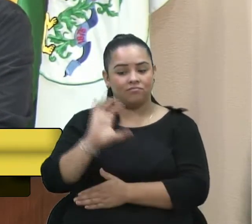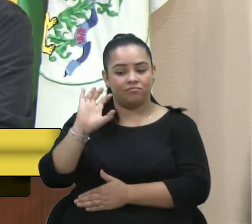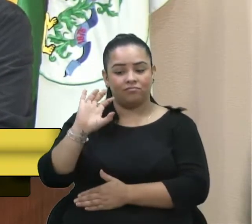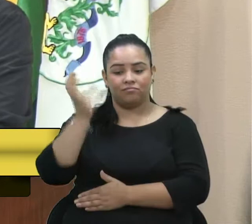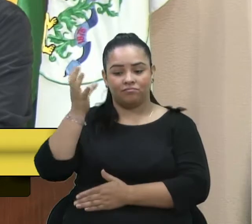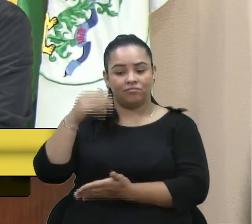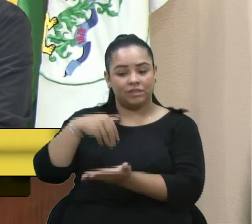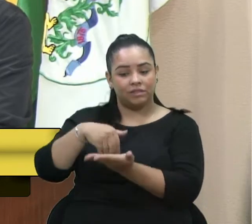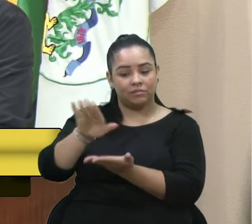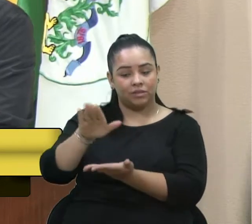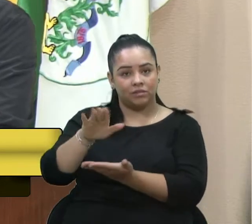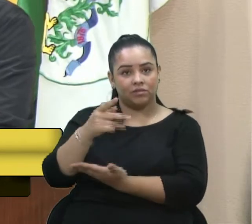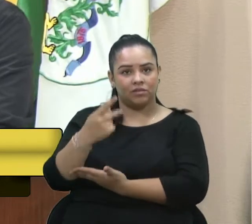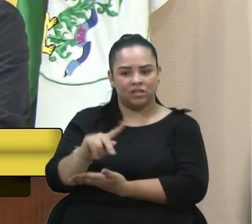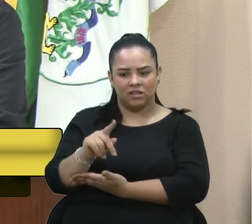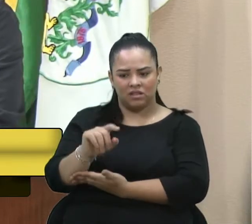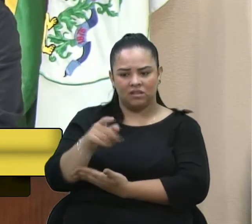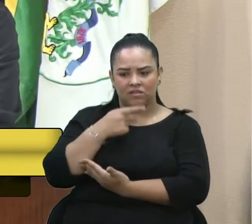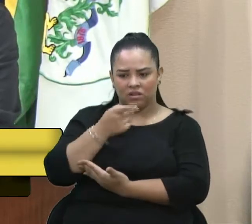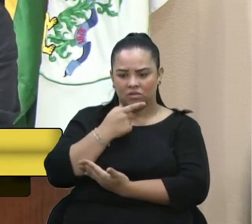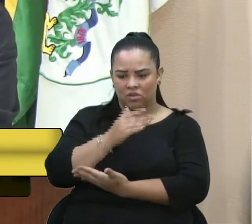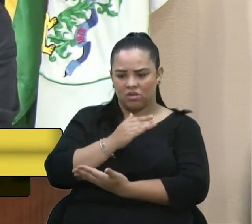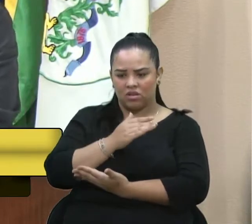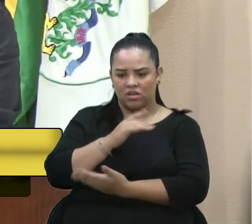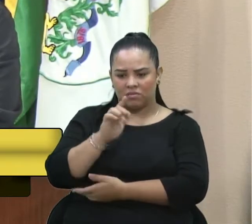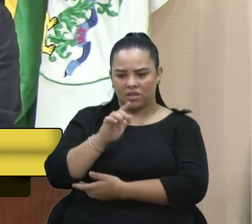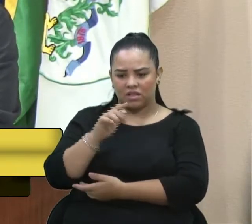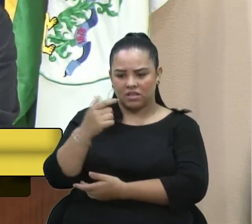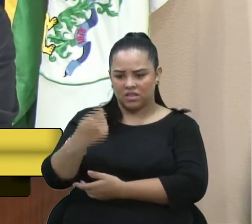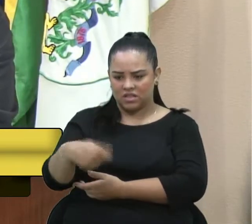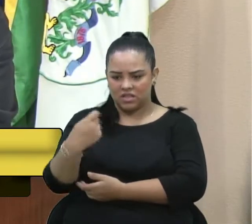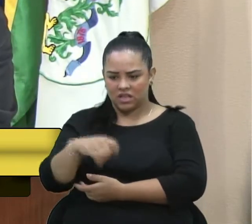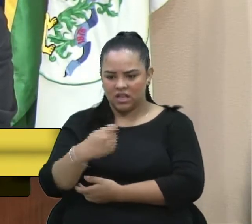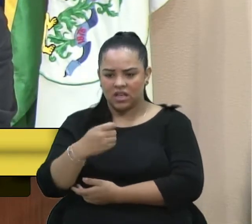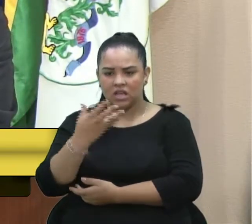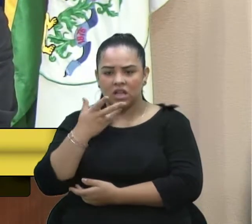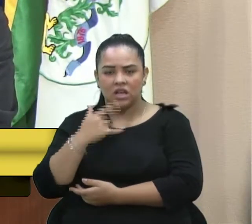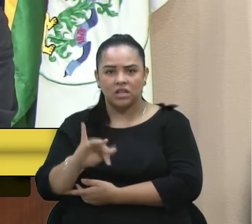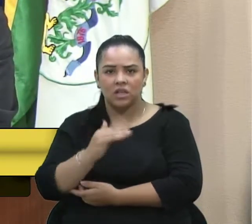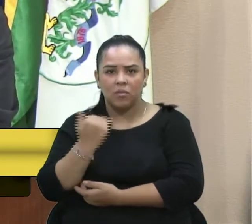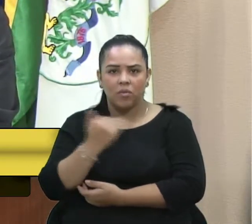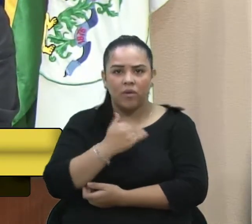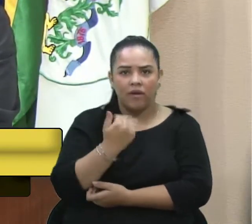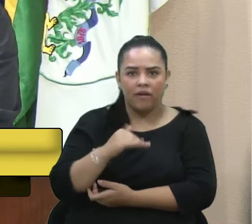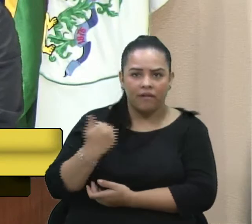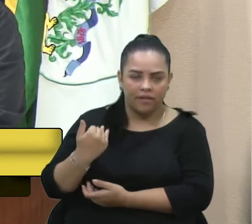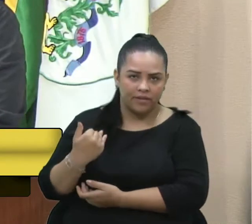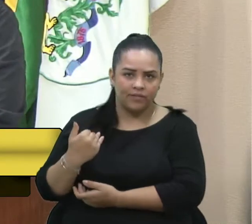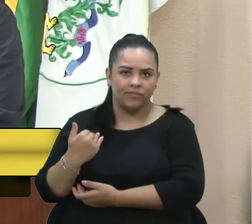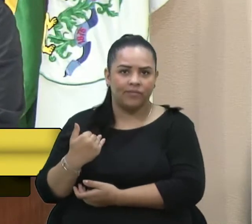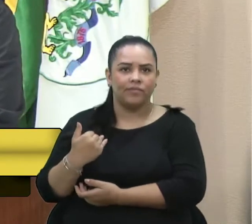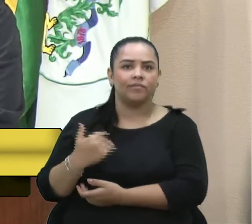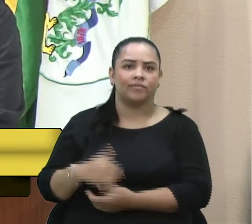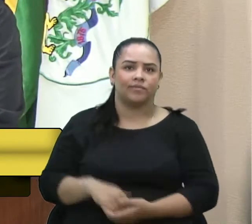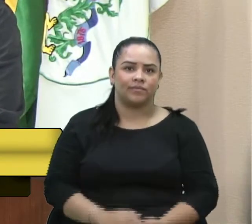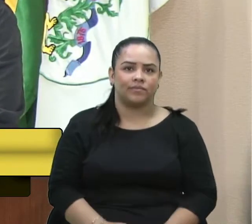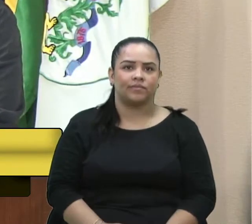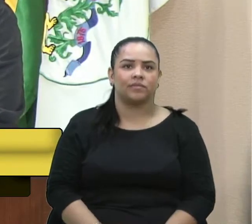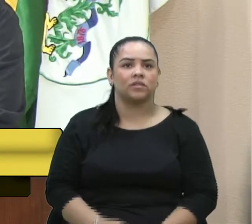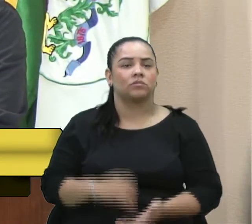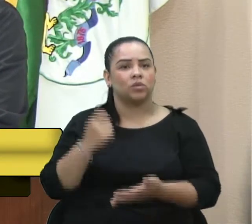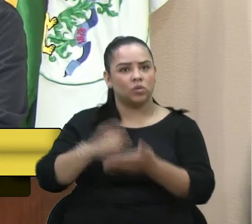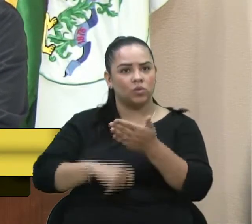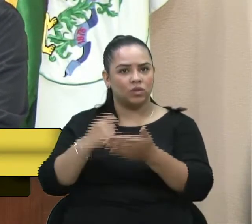que deseja a morte de crianças. O que dizer, vereador Fiudo? O senhor estava aqui há poucos momentos defendendo, né, as crianças,